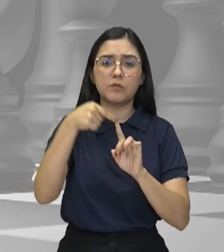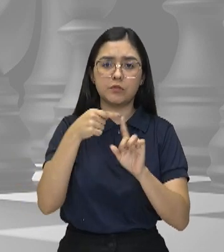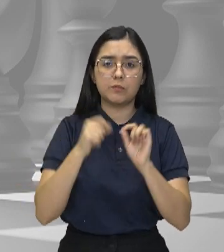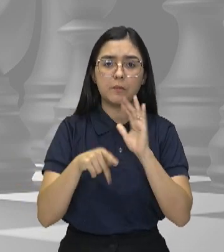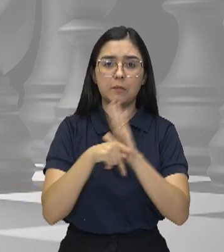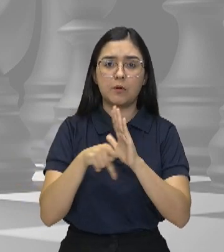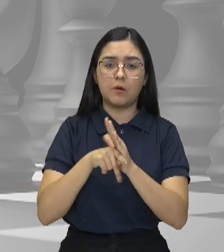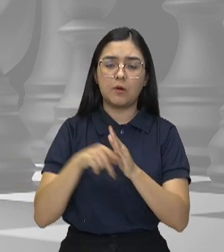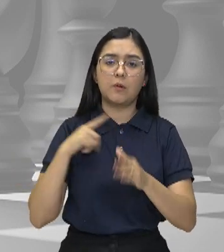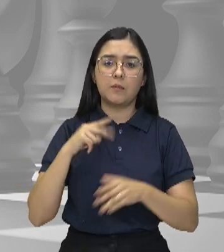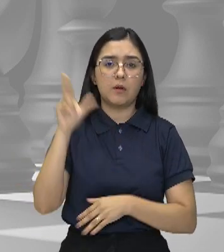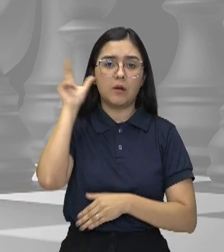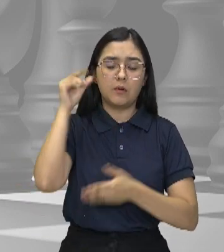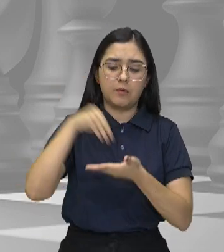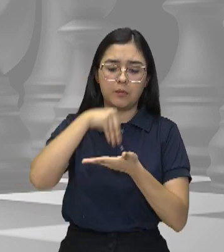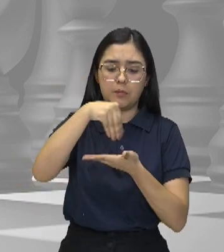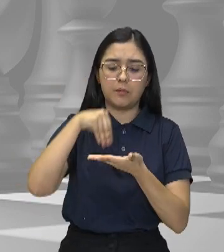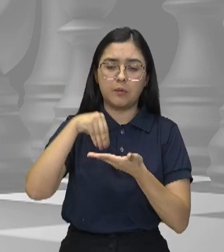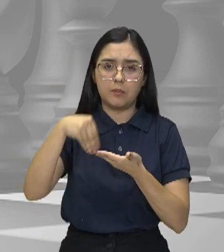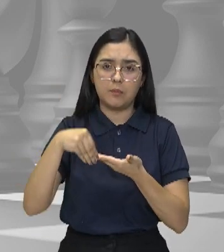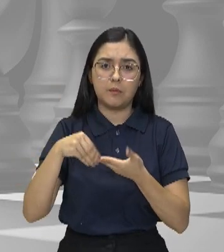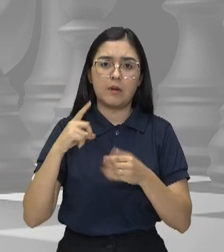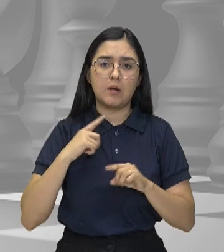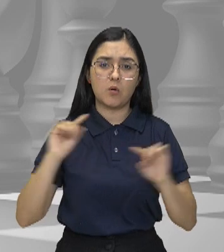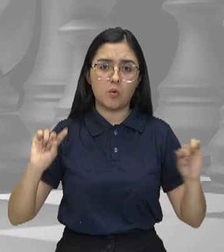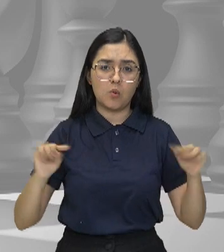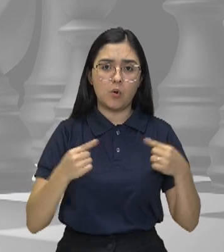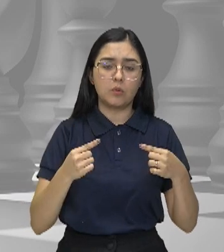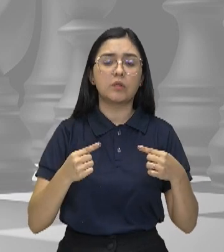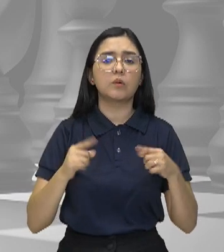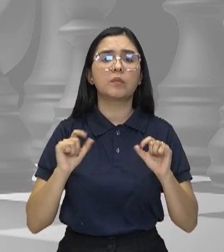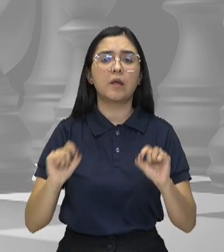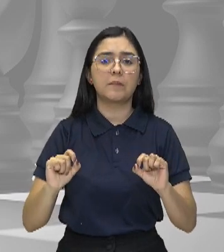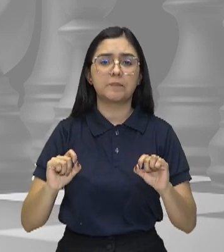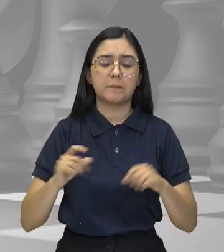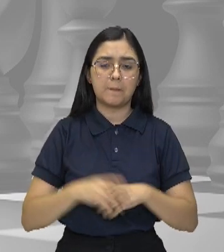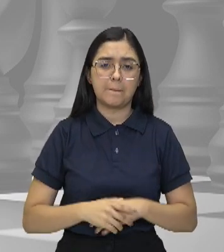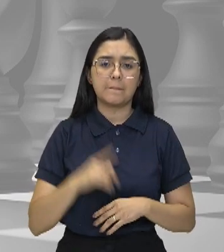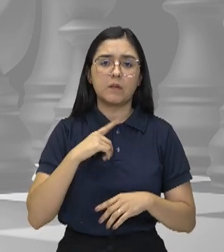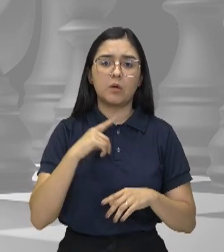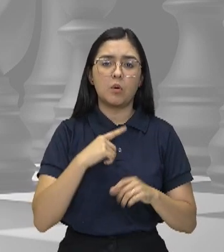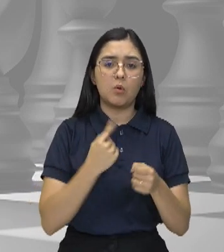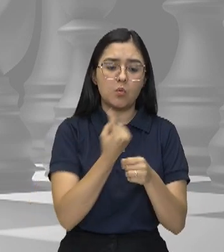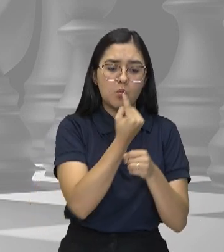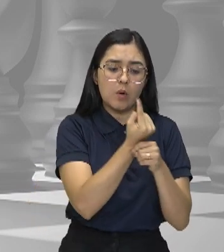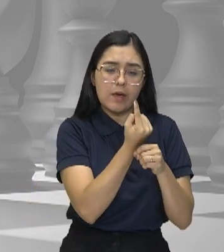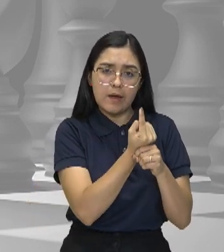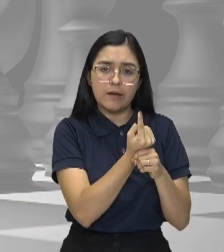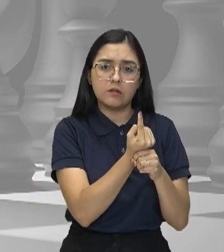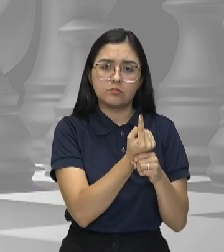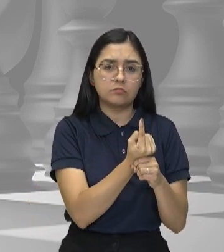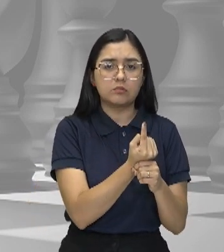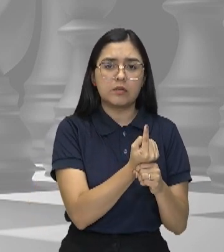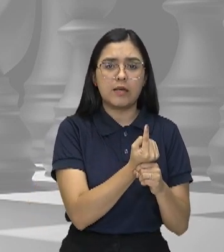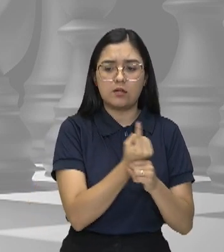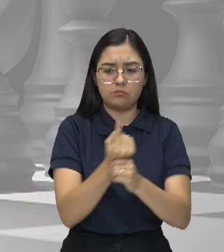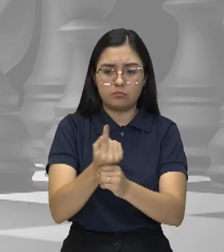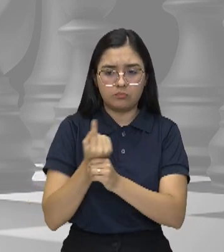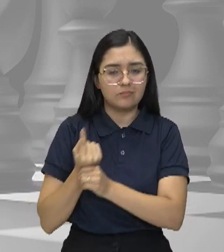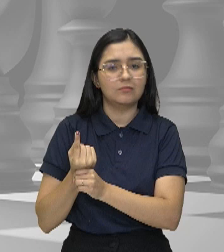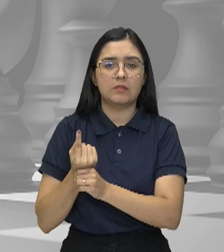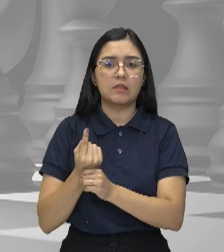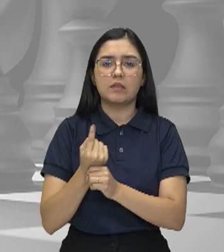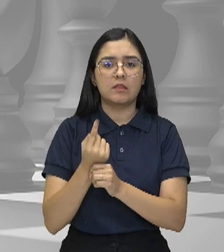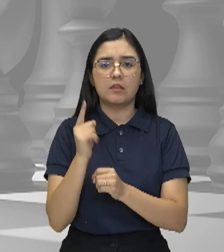dar checkmate ao rei adversário, ou seja, colocá-lo em uma posição em que ele não possa escapar